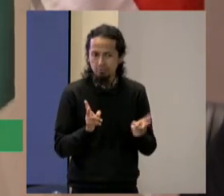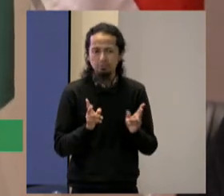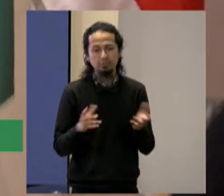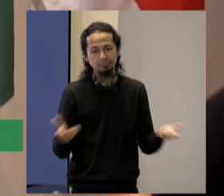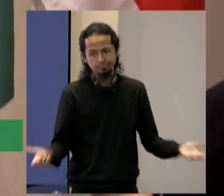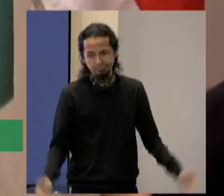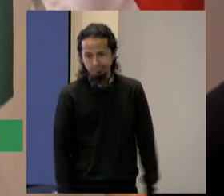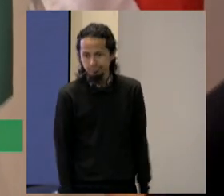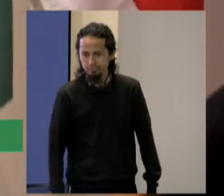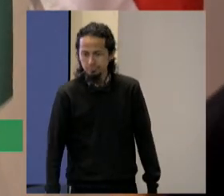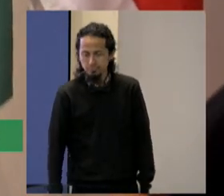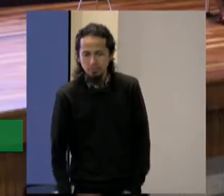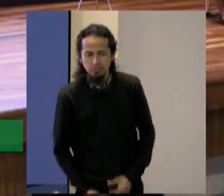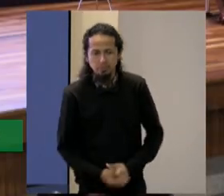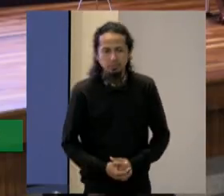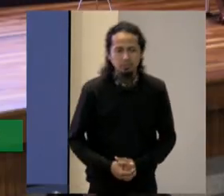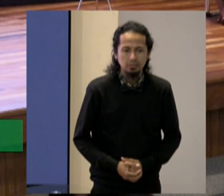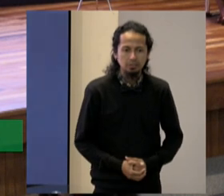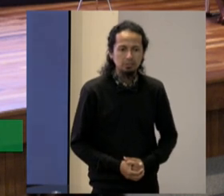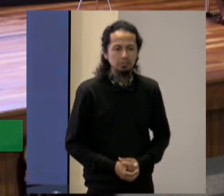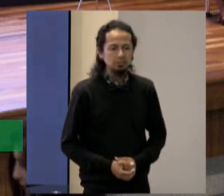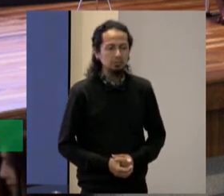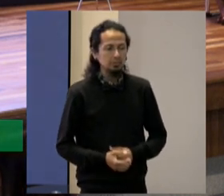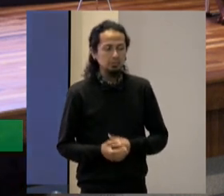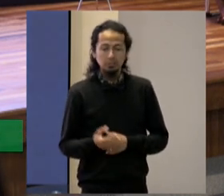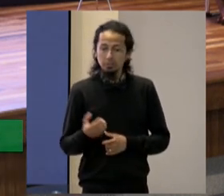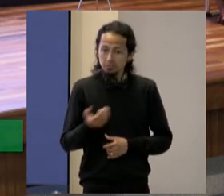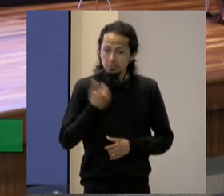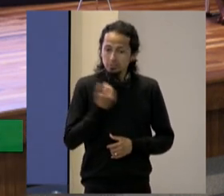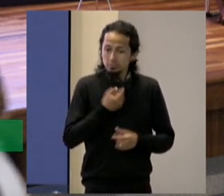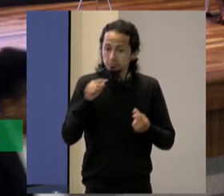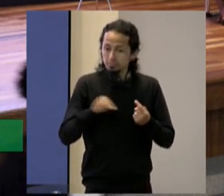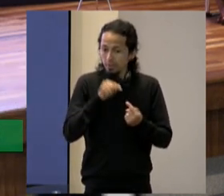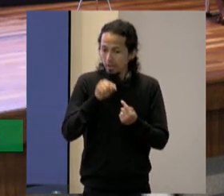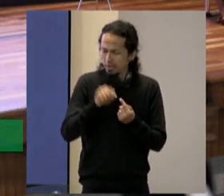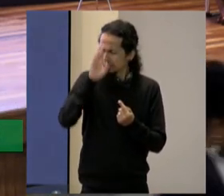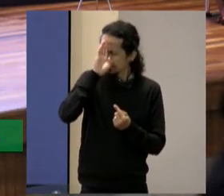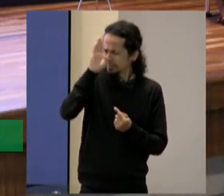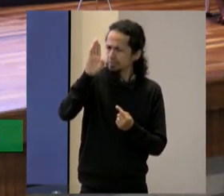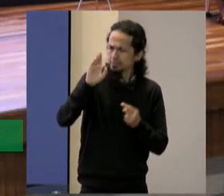A gente tem como objetivo específico também no projeto